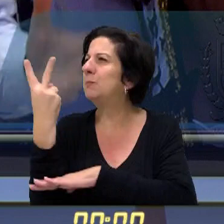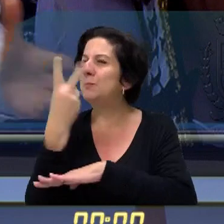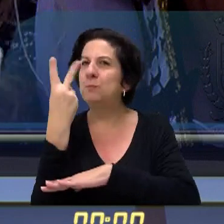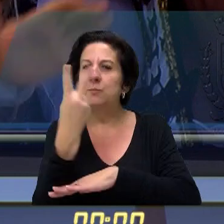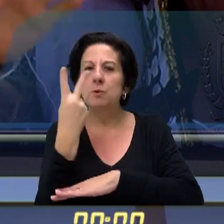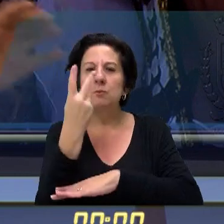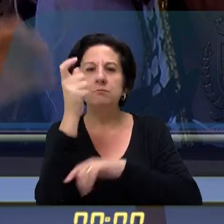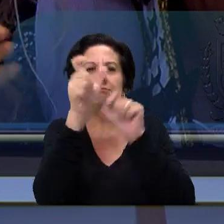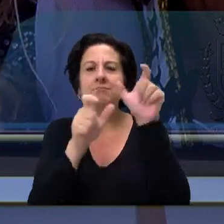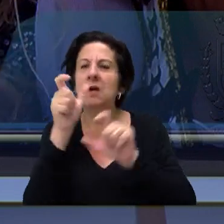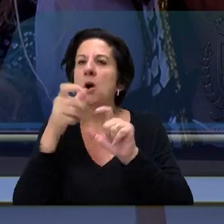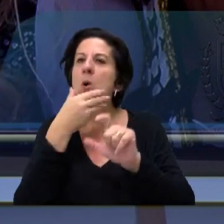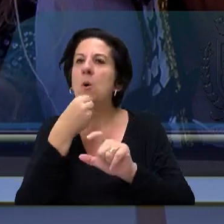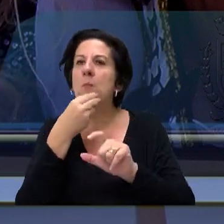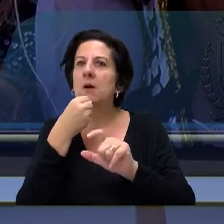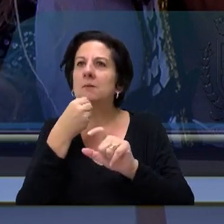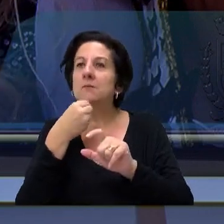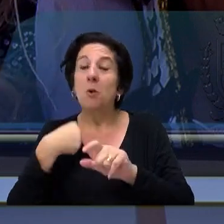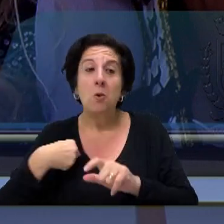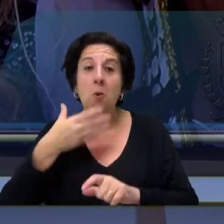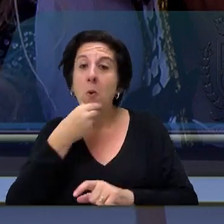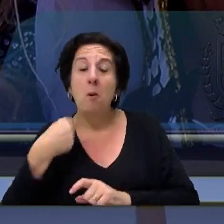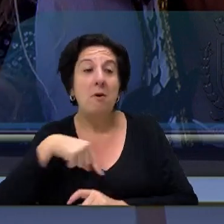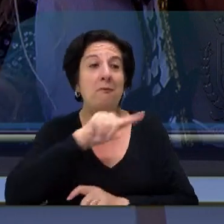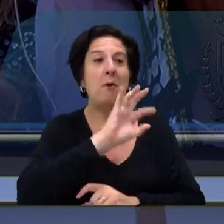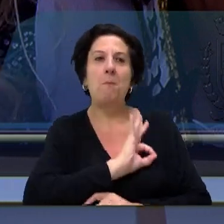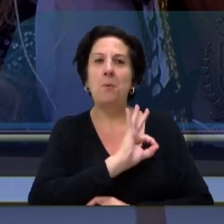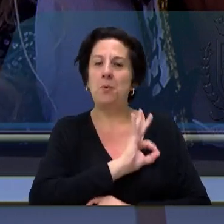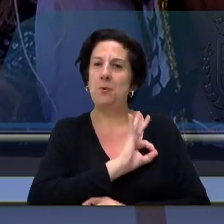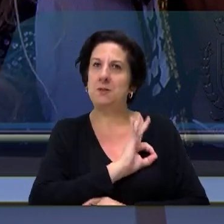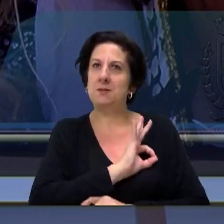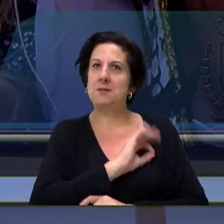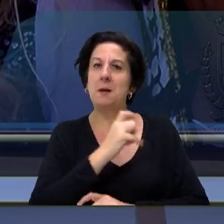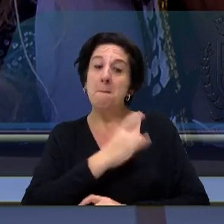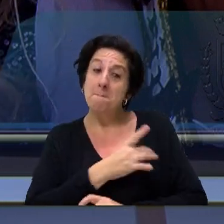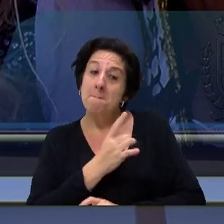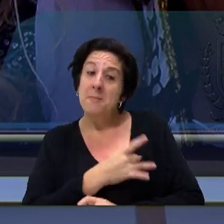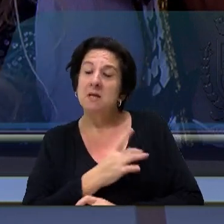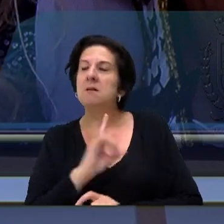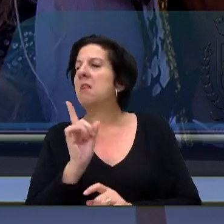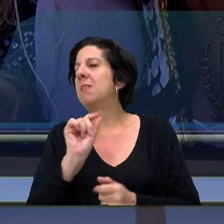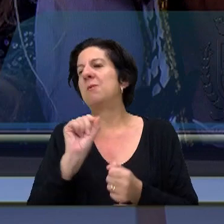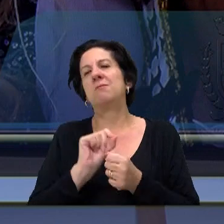ele resolveu se entregar para não perder a vida. E com esse outro cidadão aqui não vai dar nada.